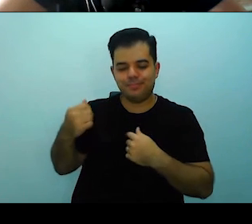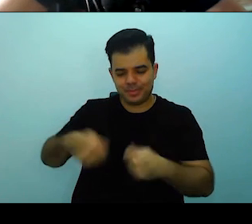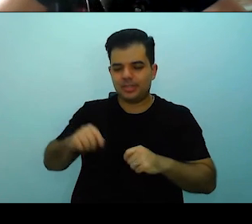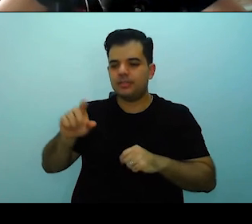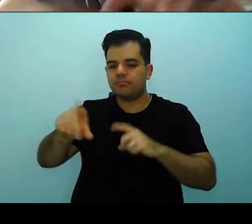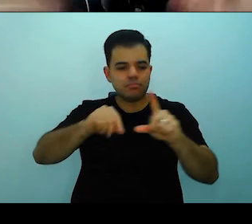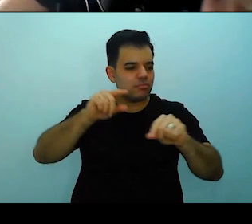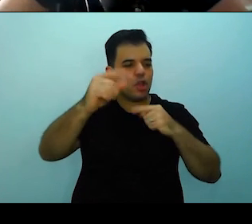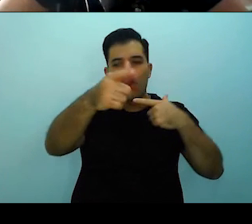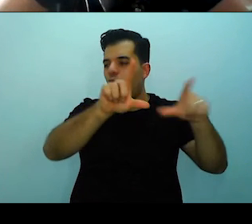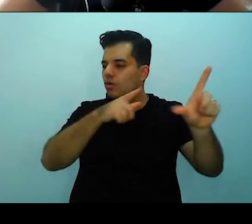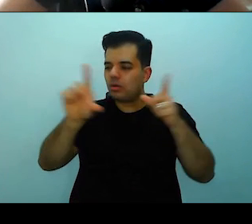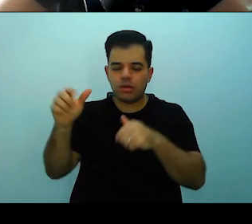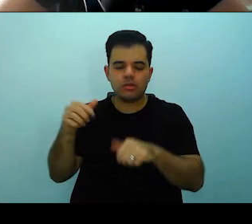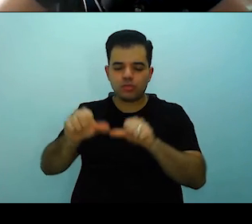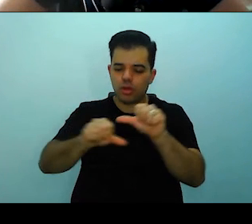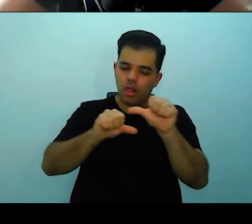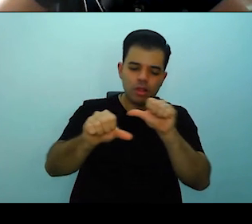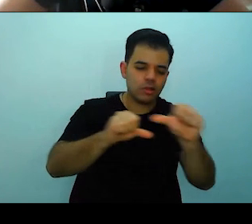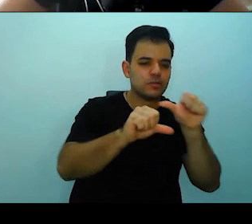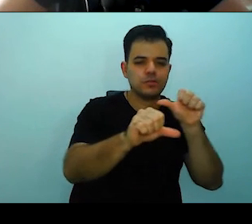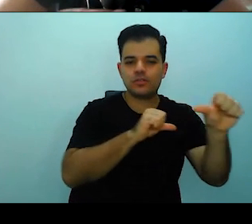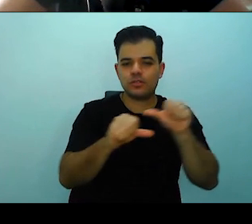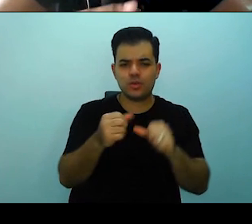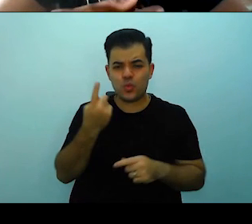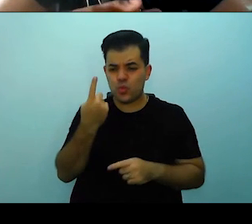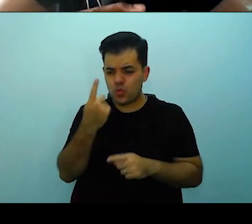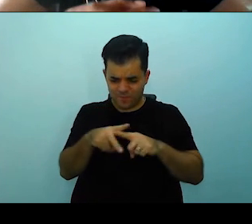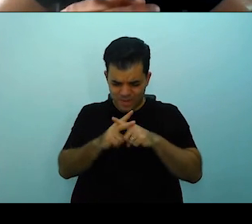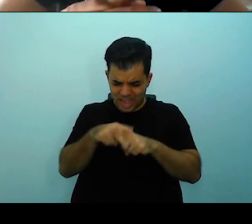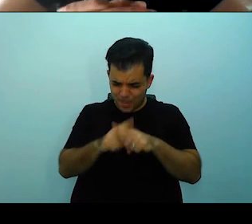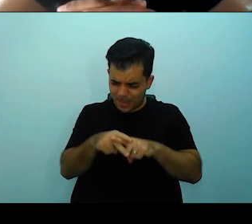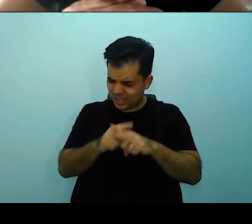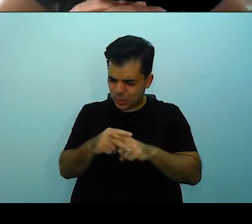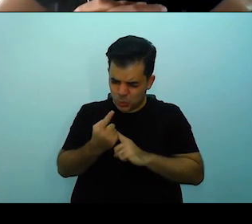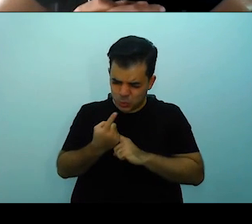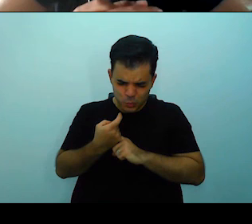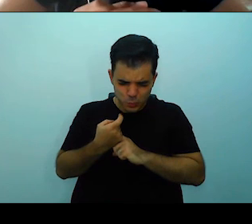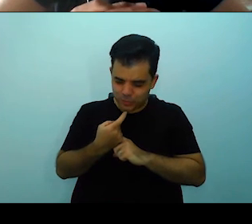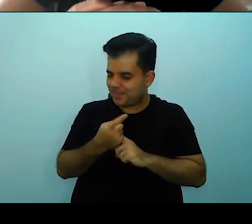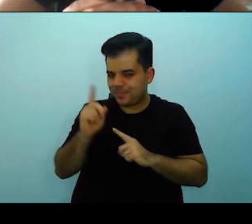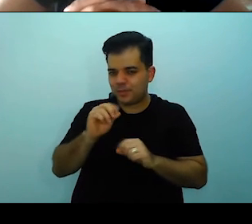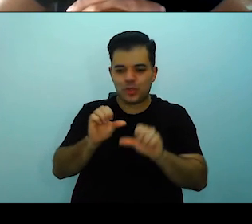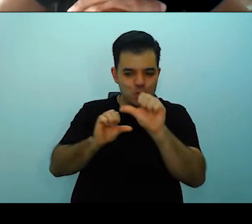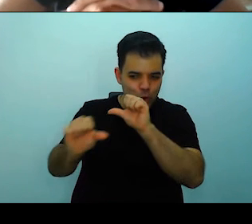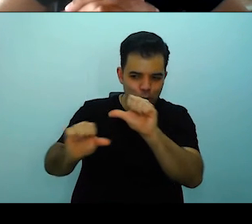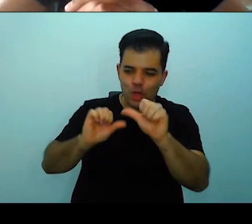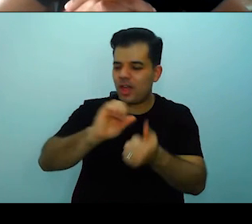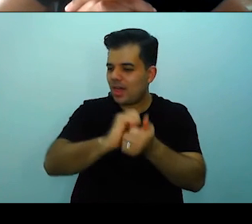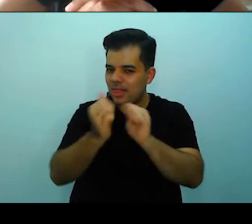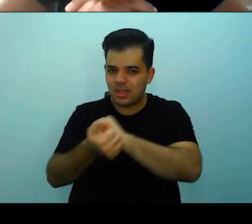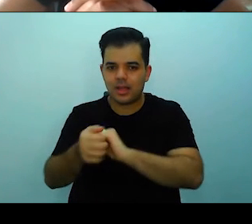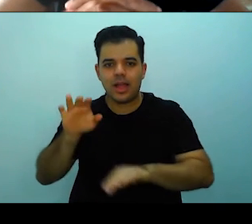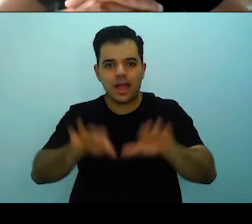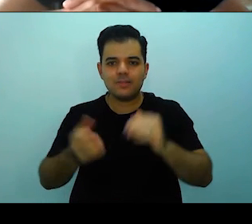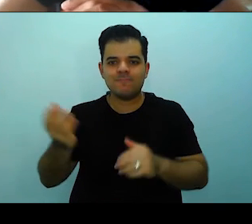obsolescência e a gente tem que casar com a lógica, não com uma ferramenta, porque as ferramentas elas vão passar. O cara que aprendia Visual Basic